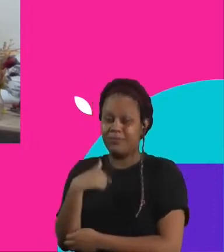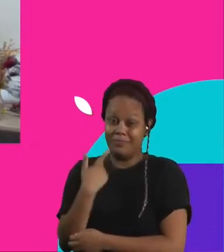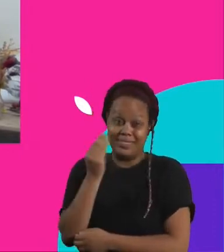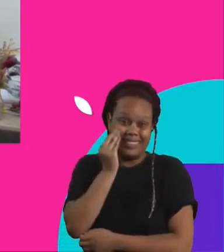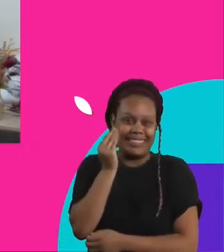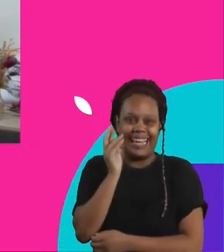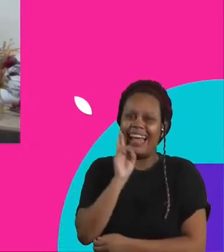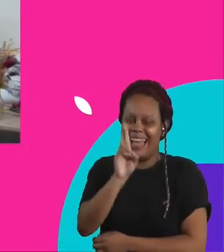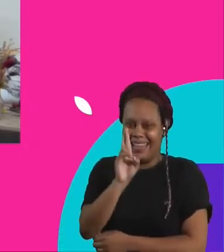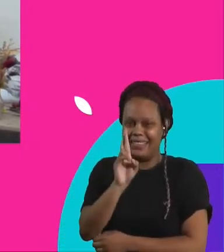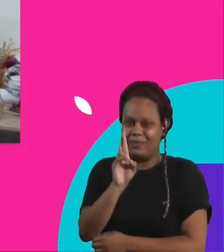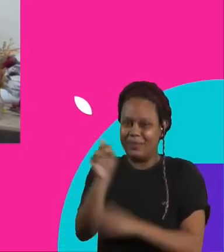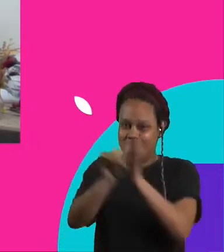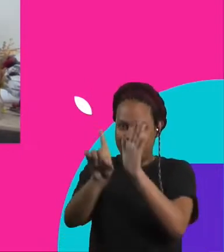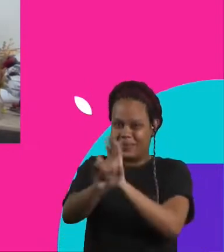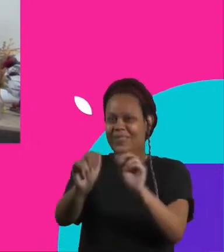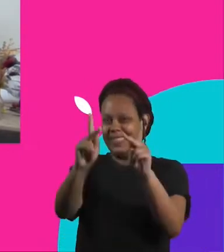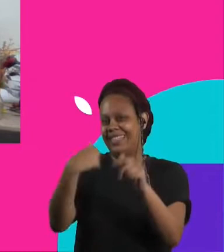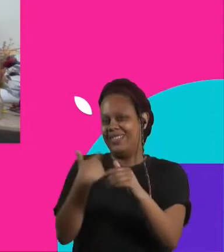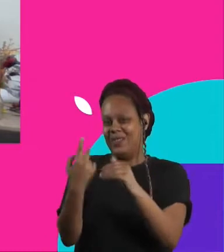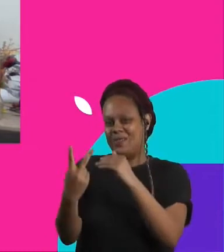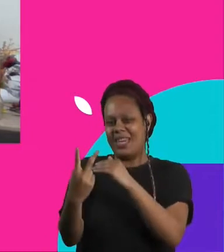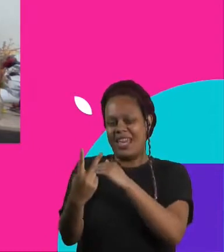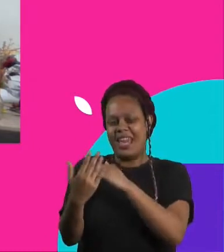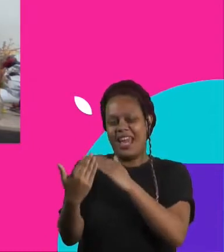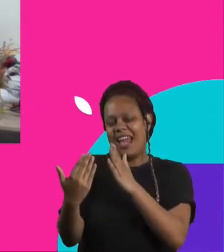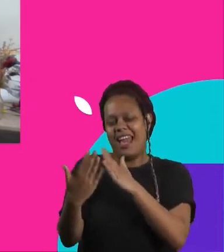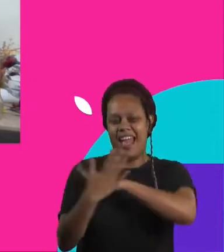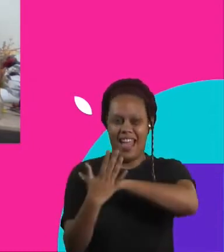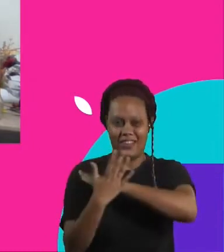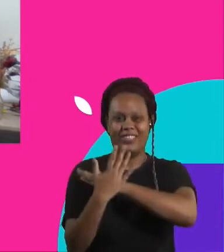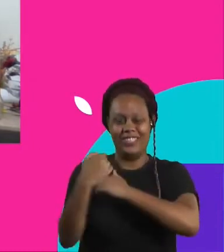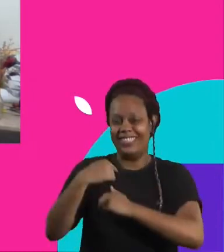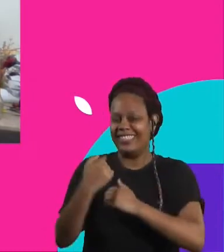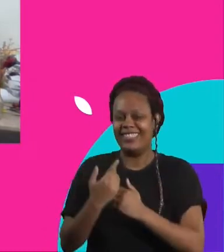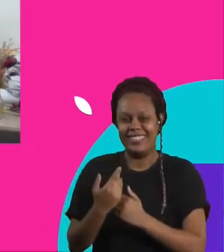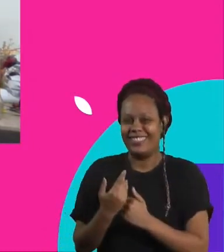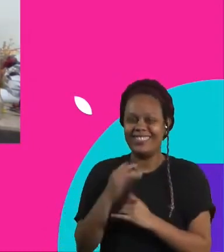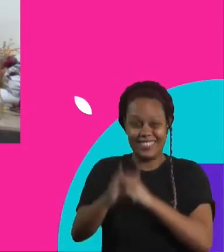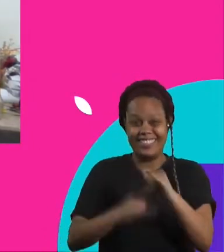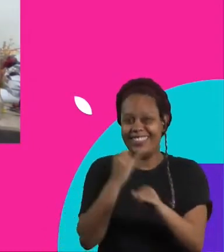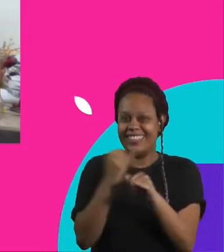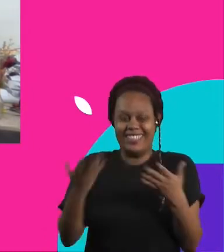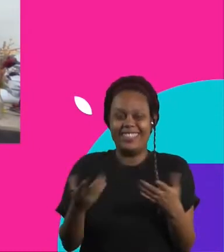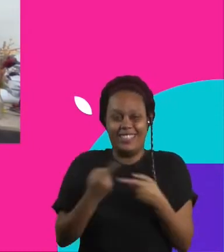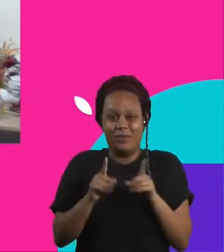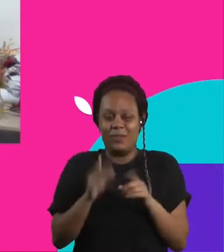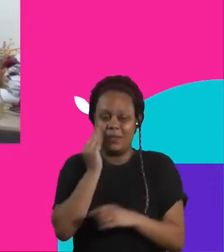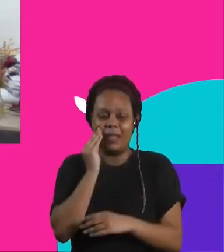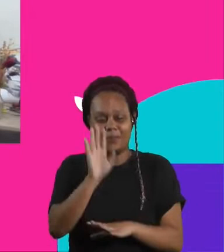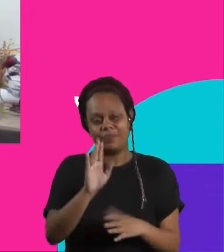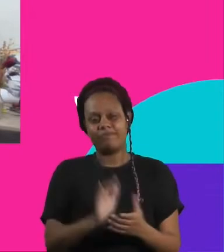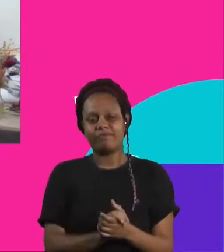a pergunta, tô me ajudando aqui, estou navegando sem instrumentos, mas vamos ver se eu consigo. Se existe alguma